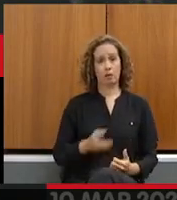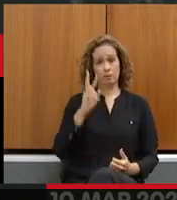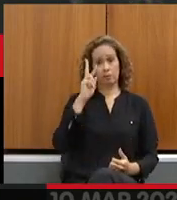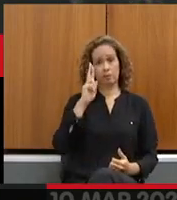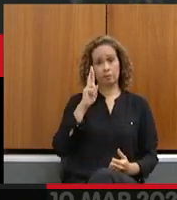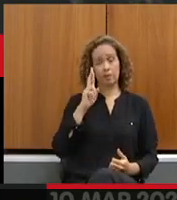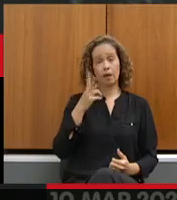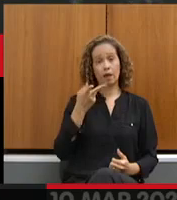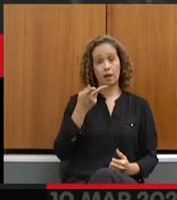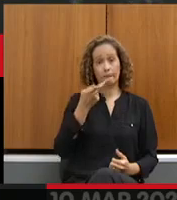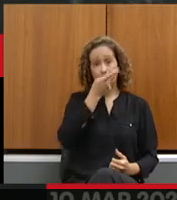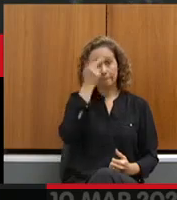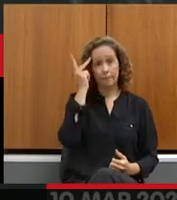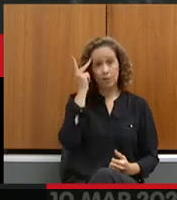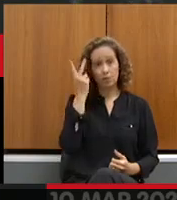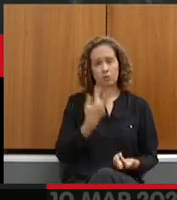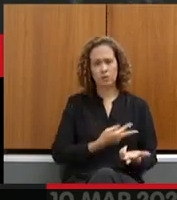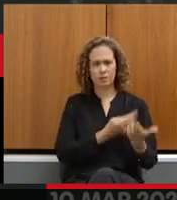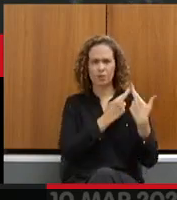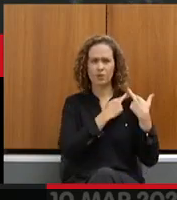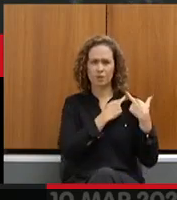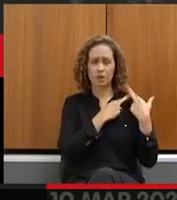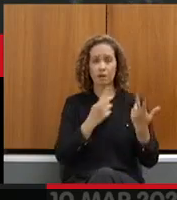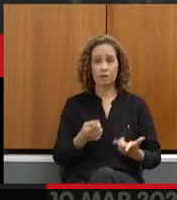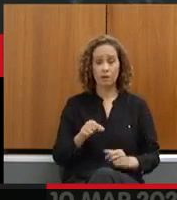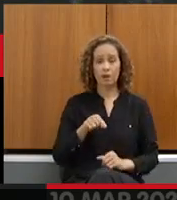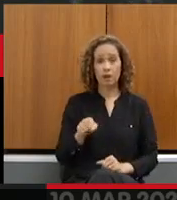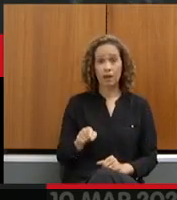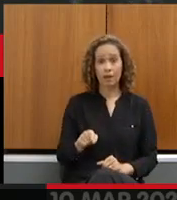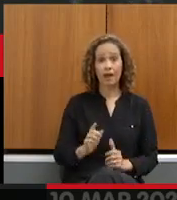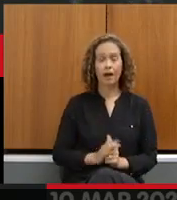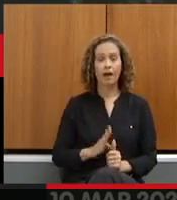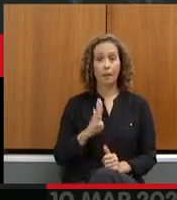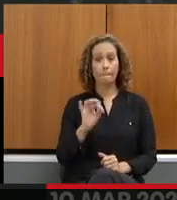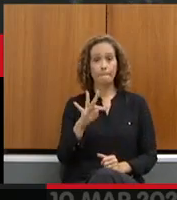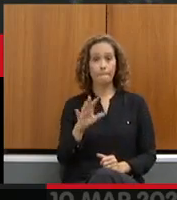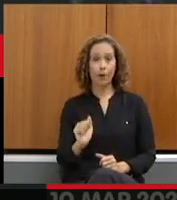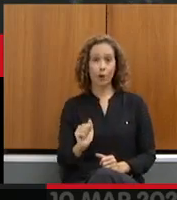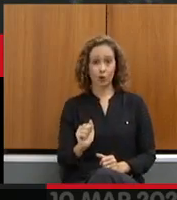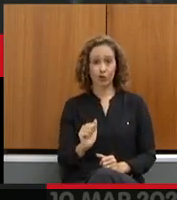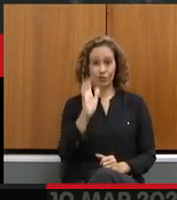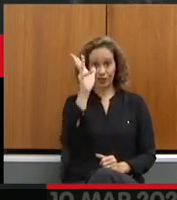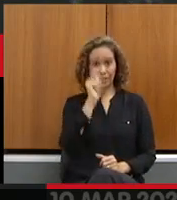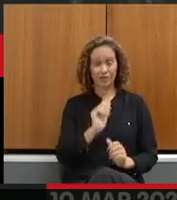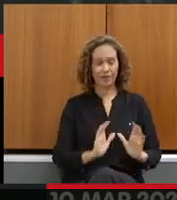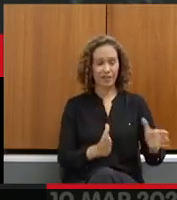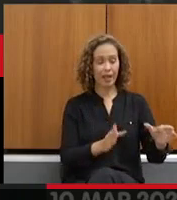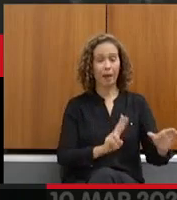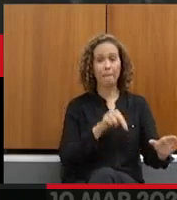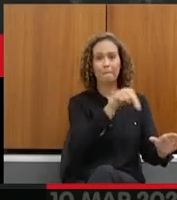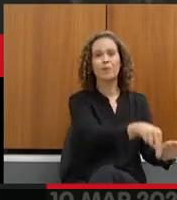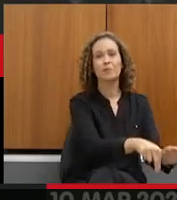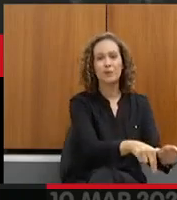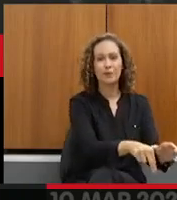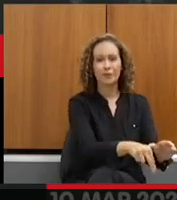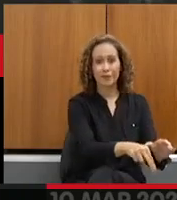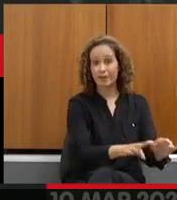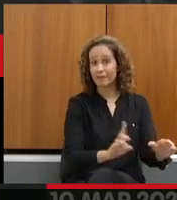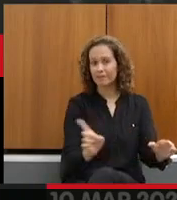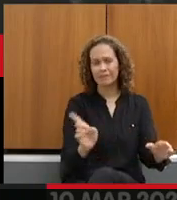a pularem no bote salva-vidas e não podem ser os primeiros e isso é exemplo